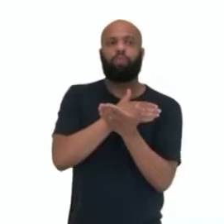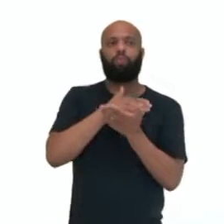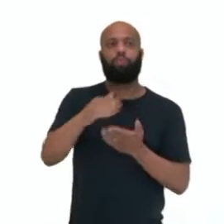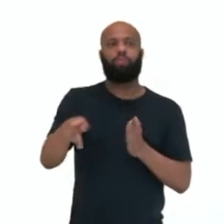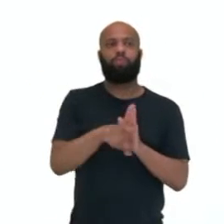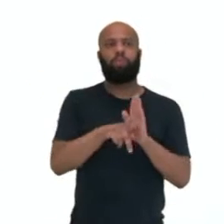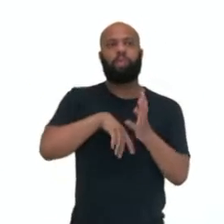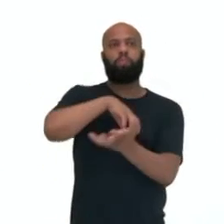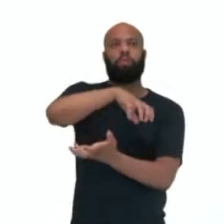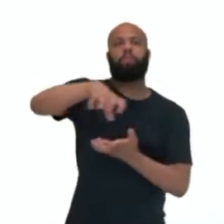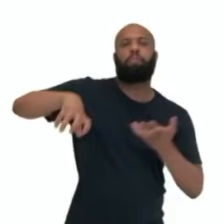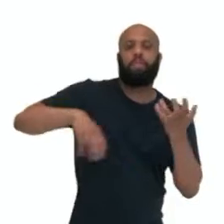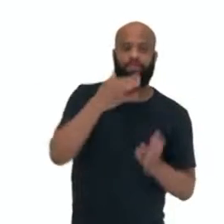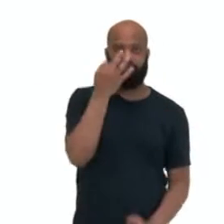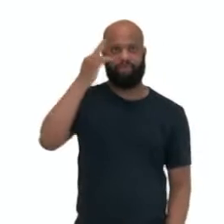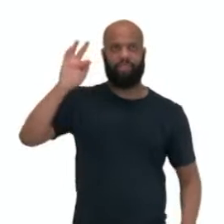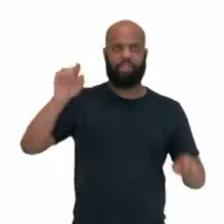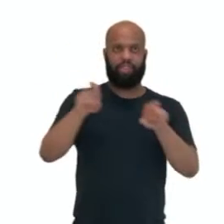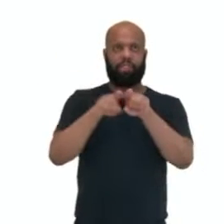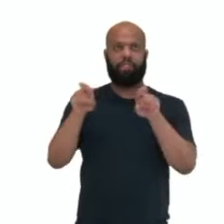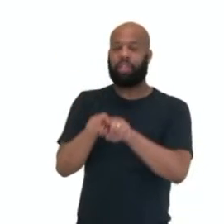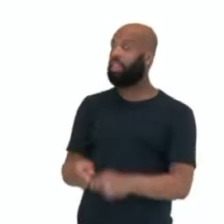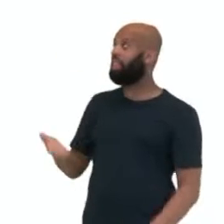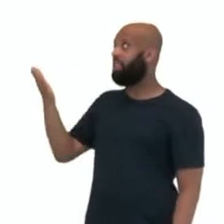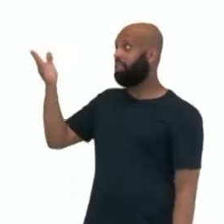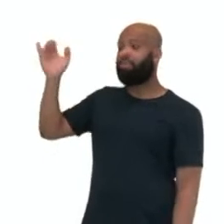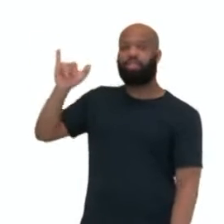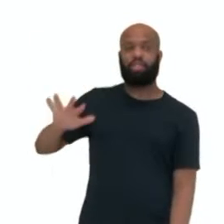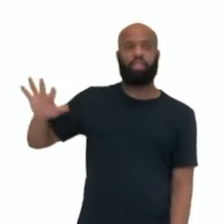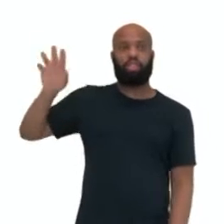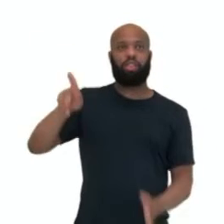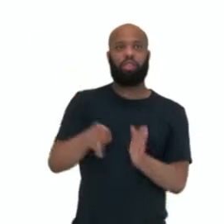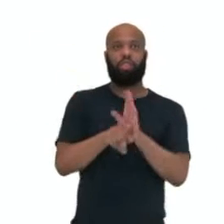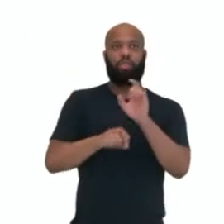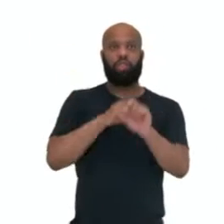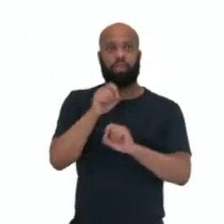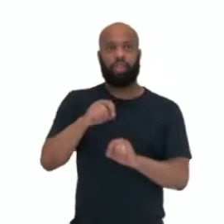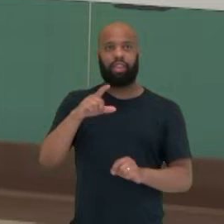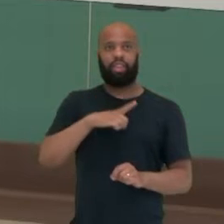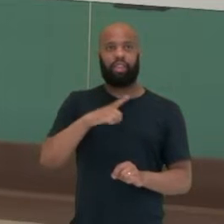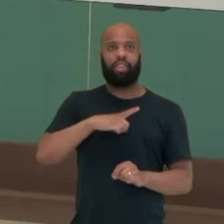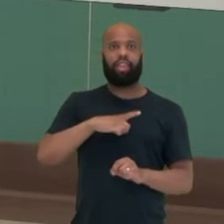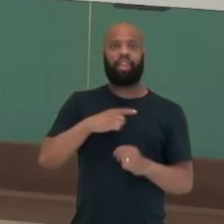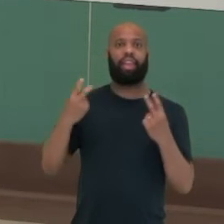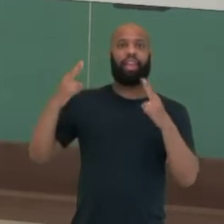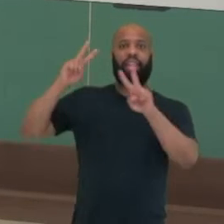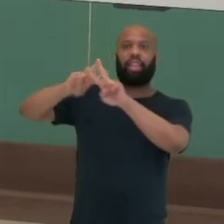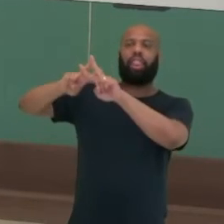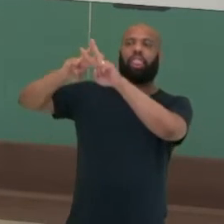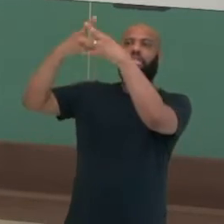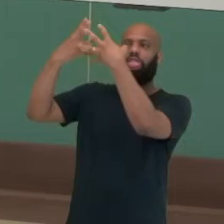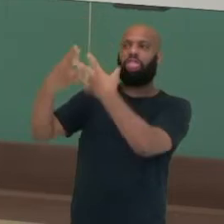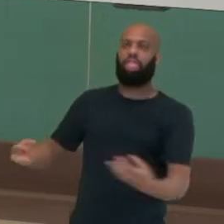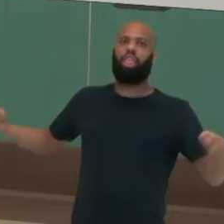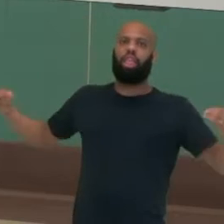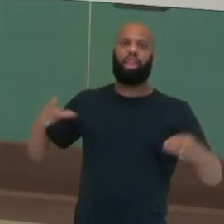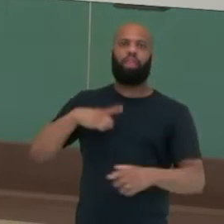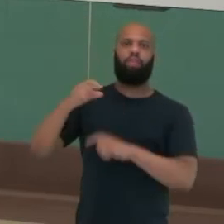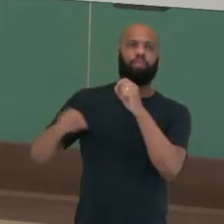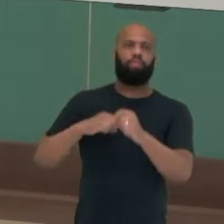da Revolução Francesa. Aqui, uma ilustração da queda da Bastilha, essa que foi uma das